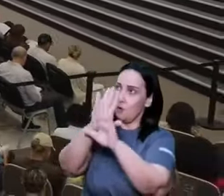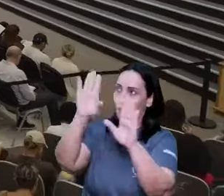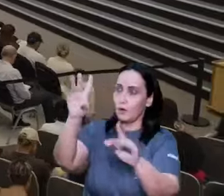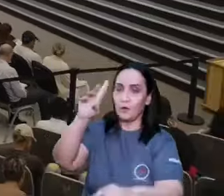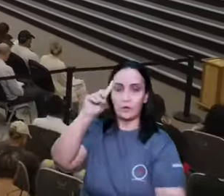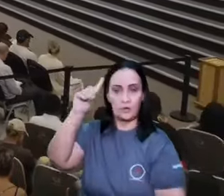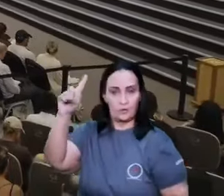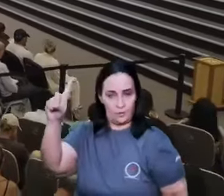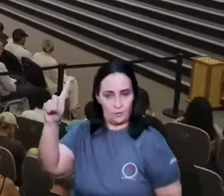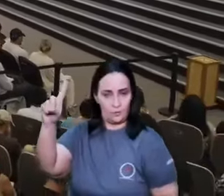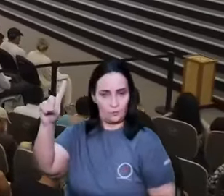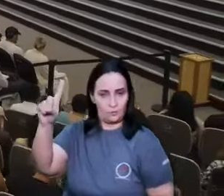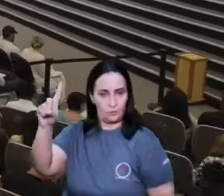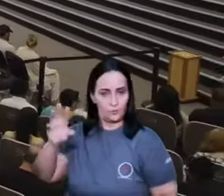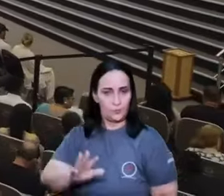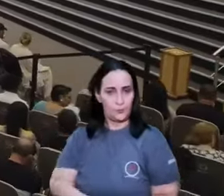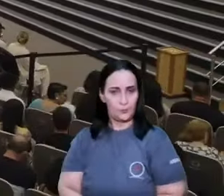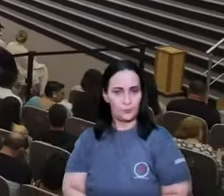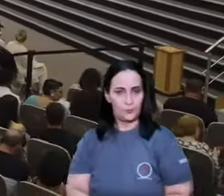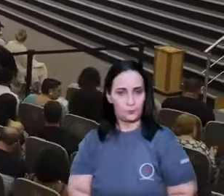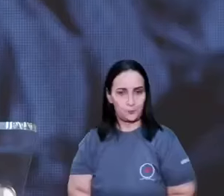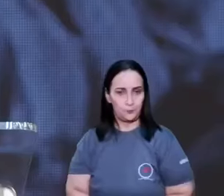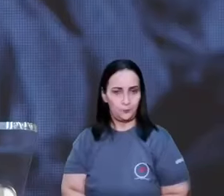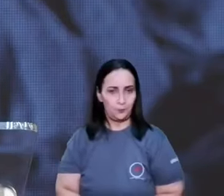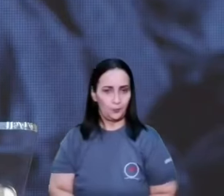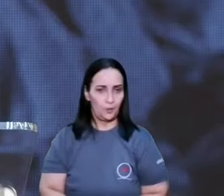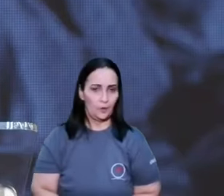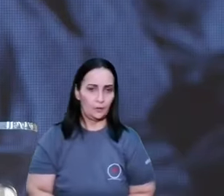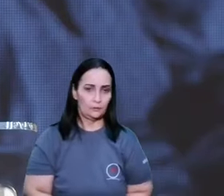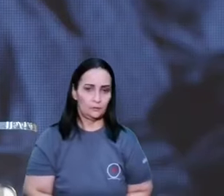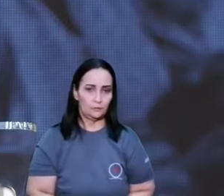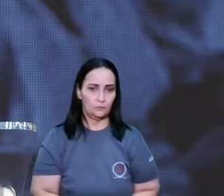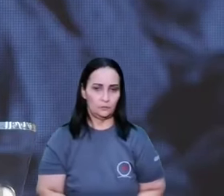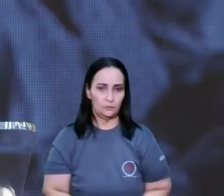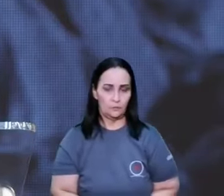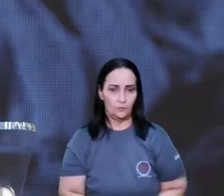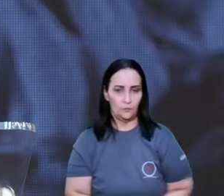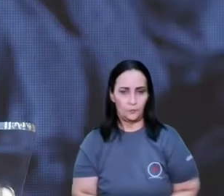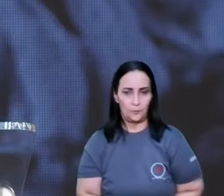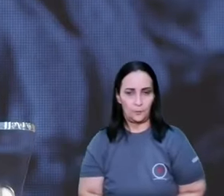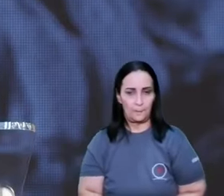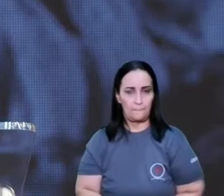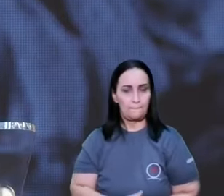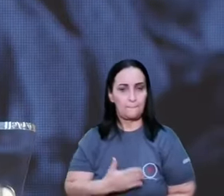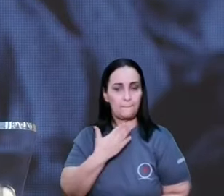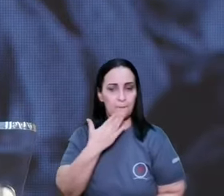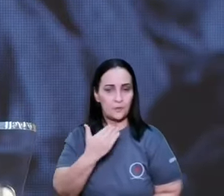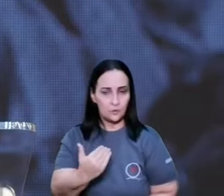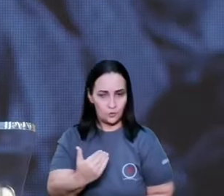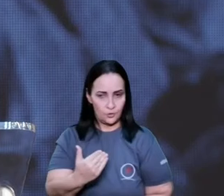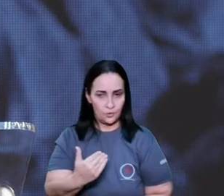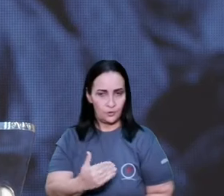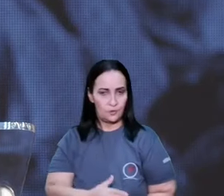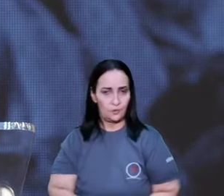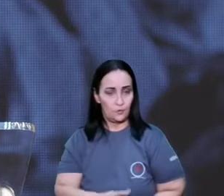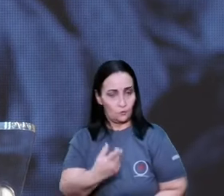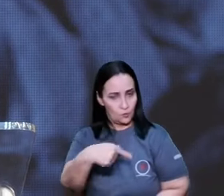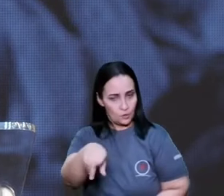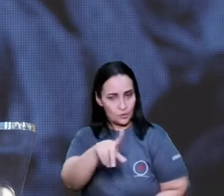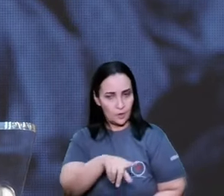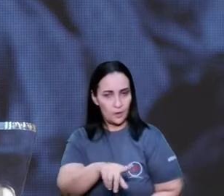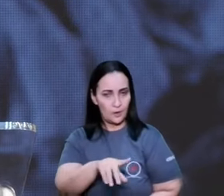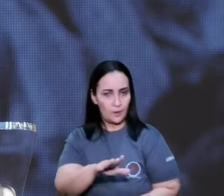de Deus Deus se eu posso pedir uma gentileza aos irmãos a gentileza que eu peço é